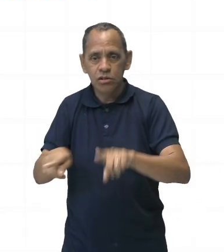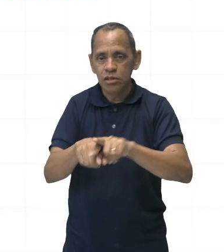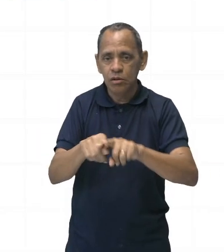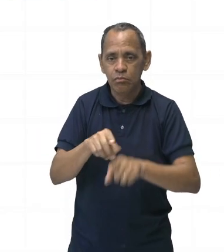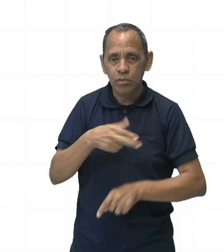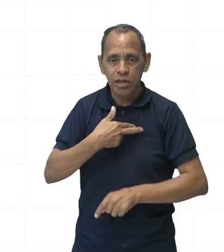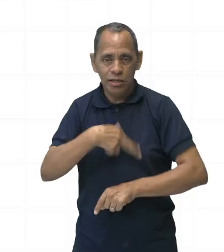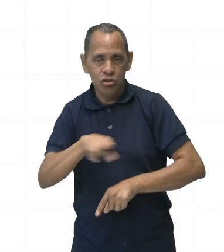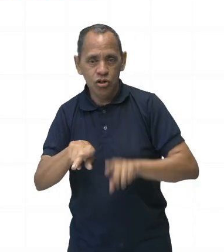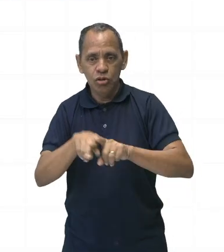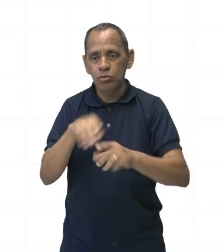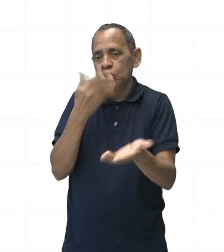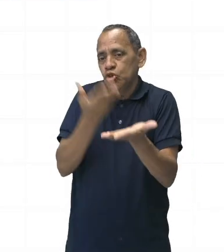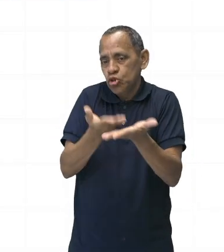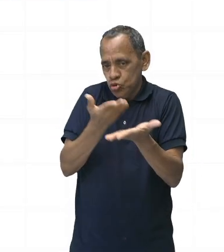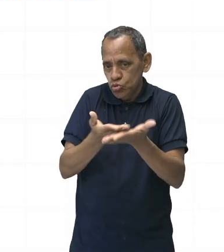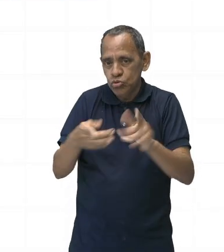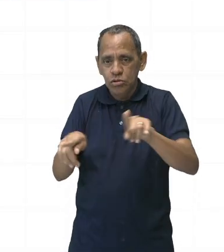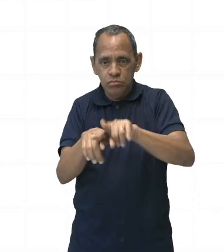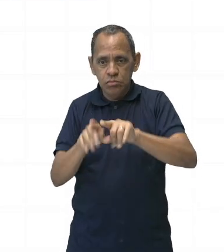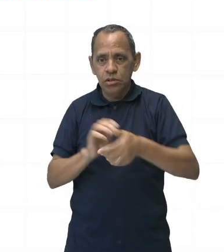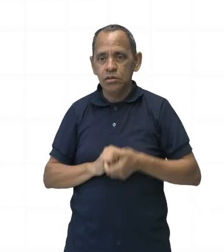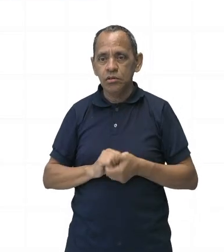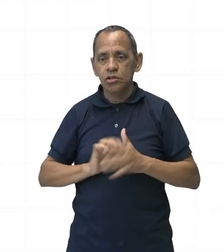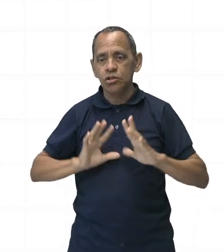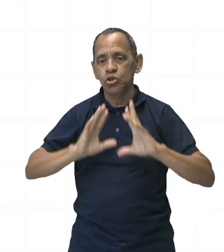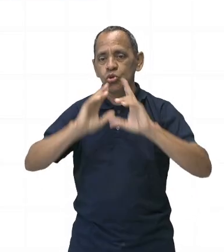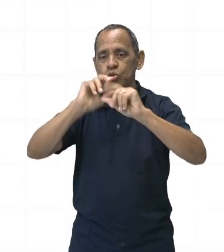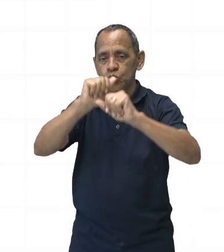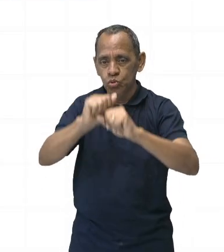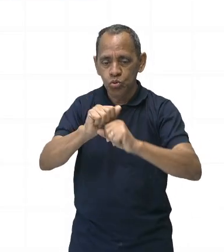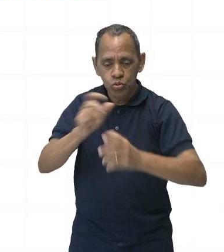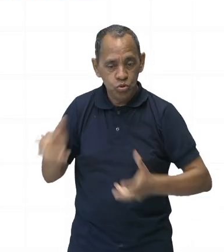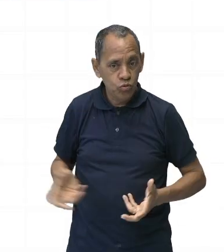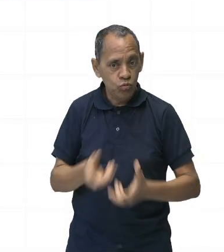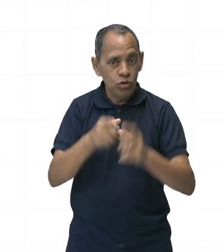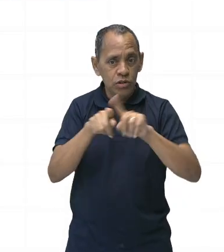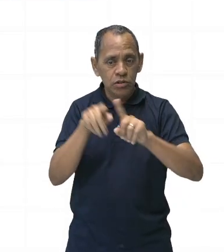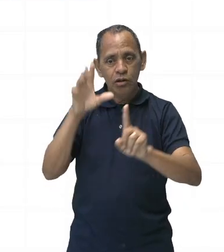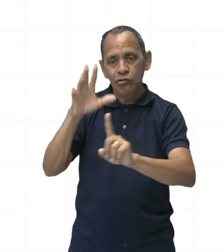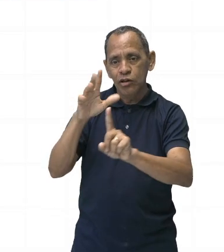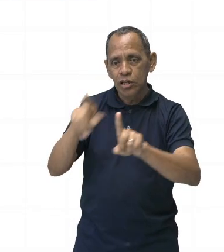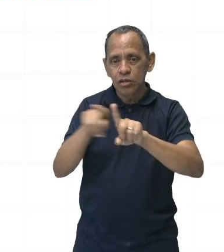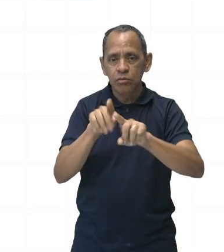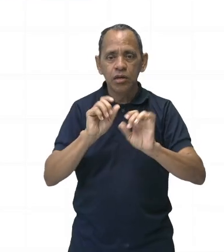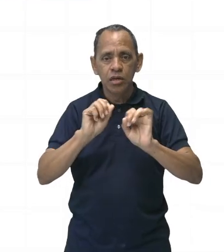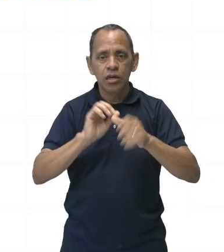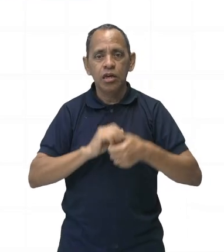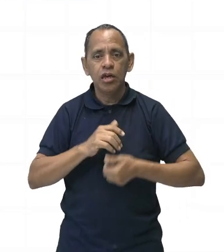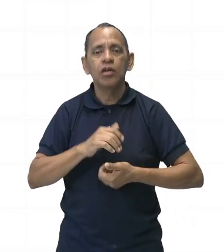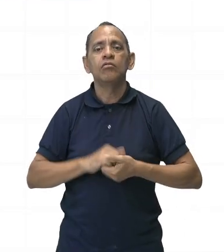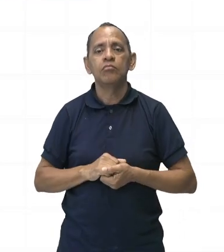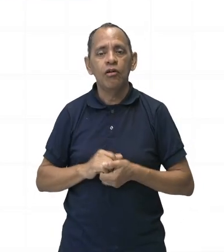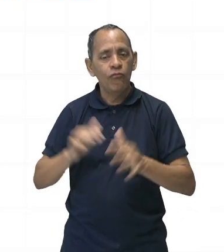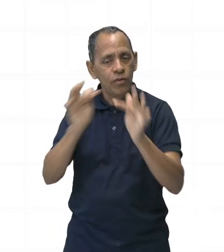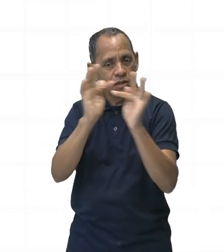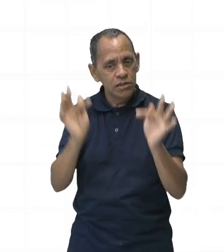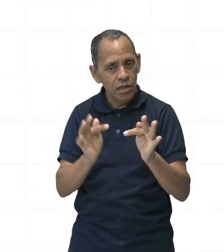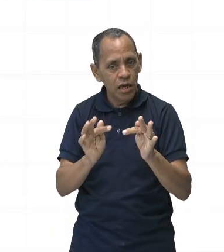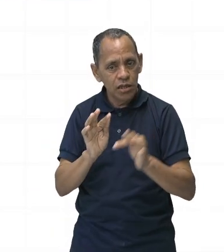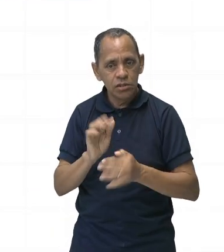dos estudos. Isso deve prover, deve, de certa forma, provocar uma satisfação, alcançar o que